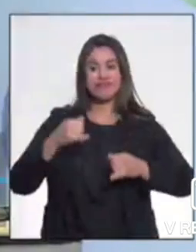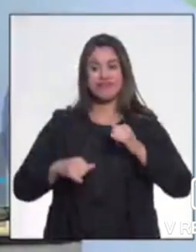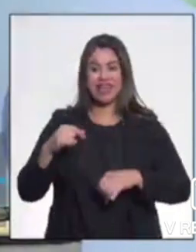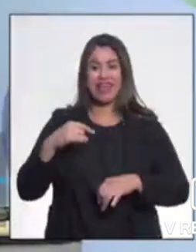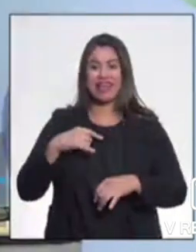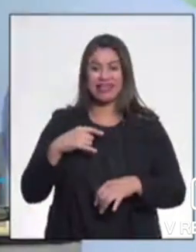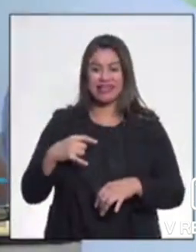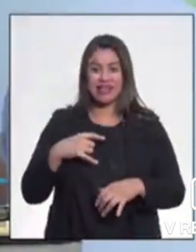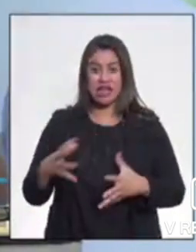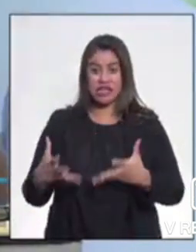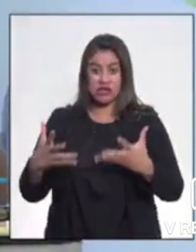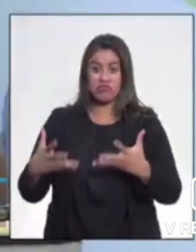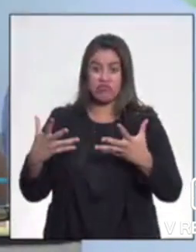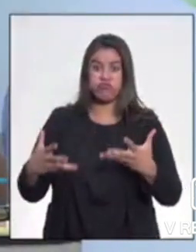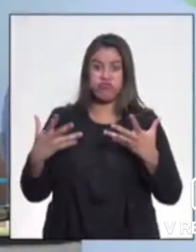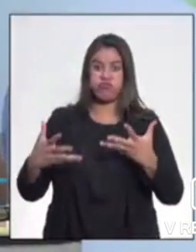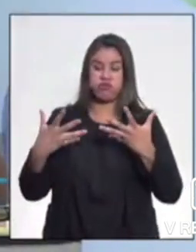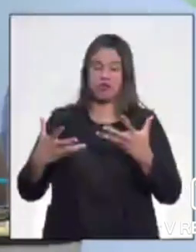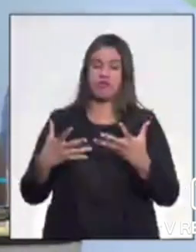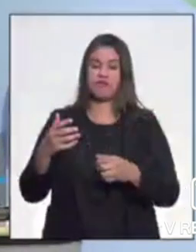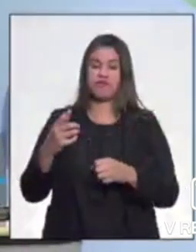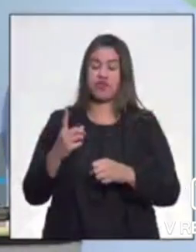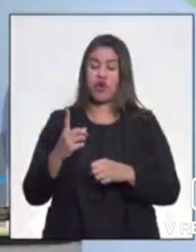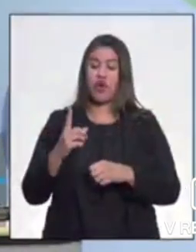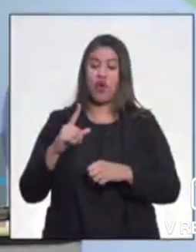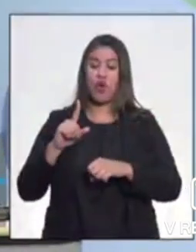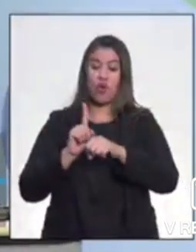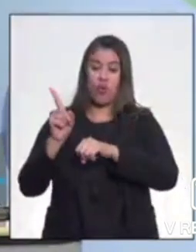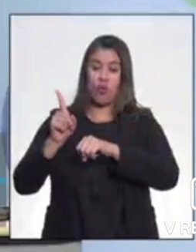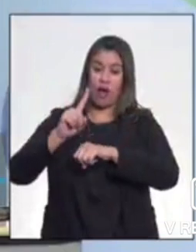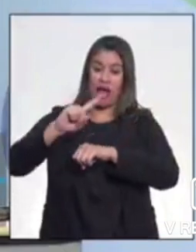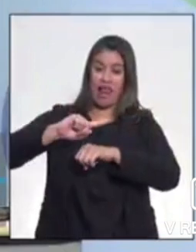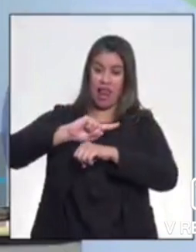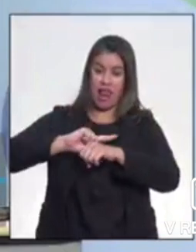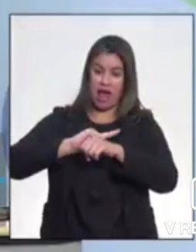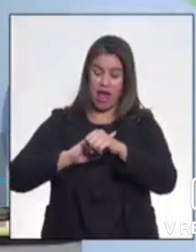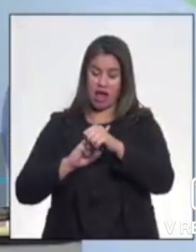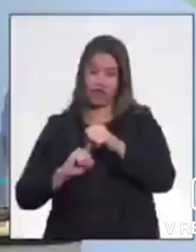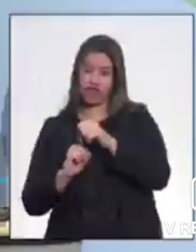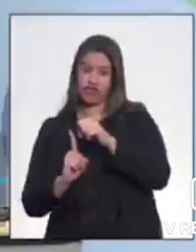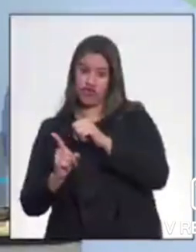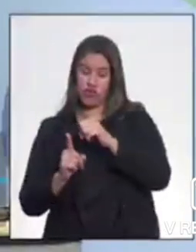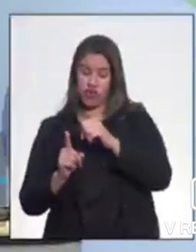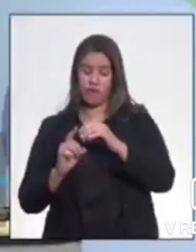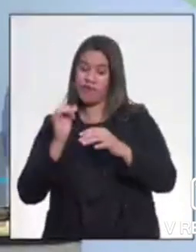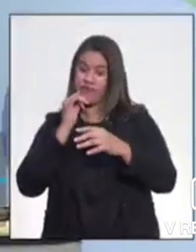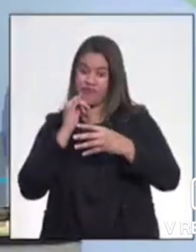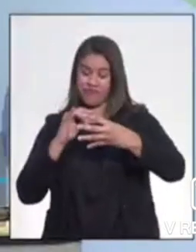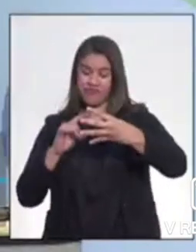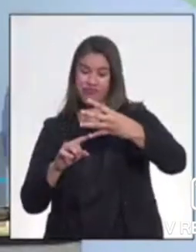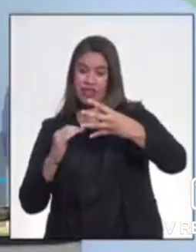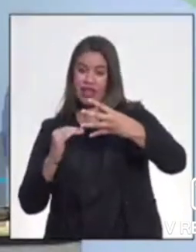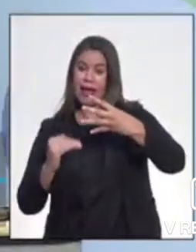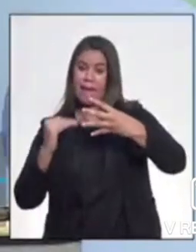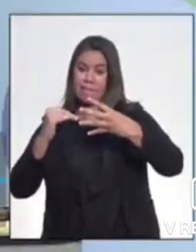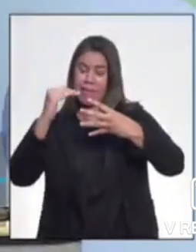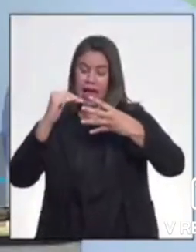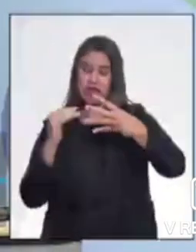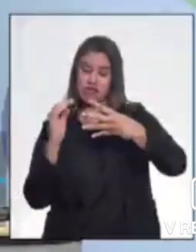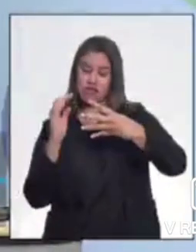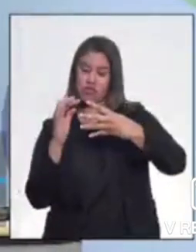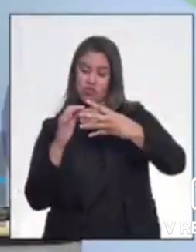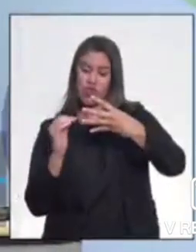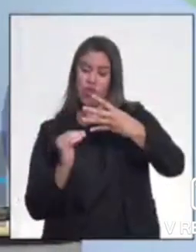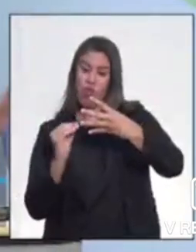de excitação. Né? Então os elétrons do sódio estão sendo excitados, eles migram de uma camada mais interna para uma mais externa, e quando eles